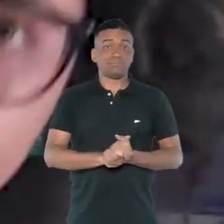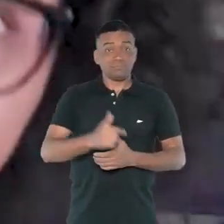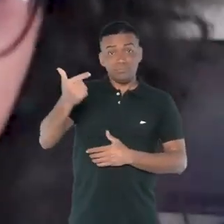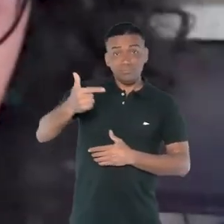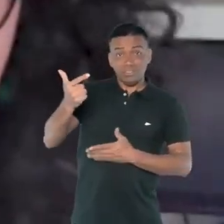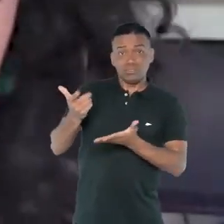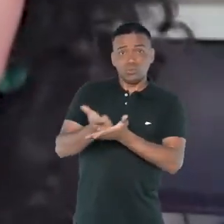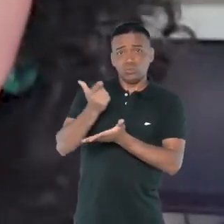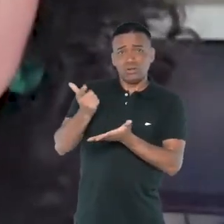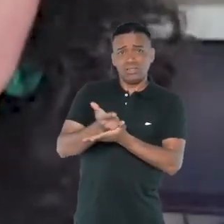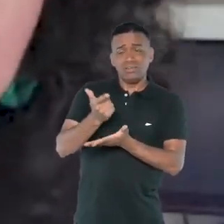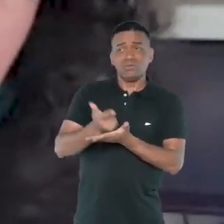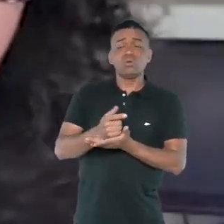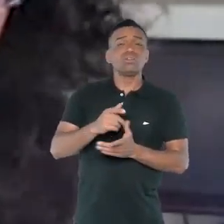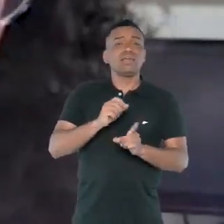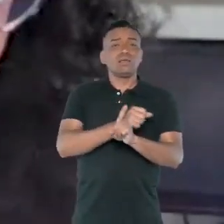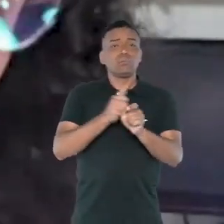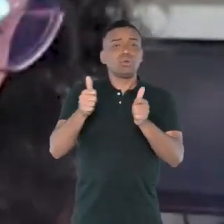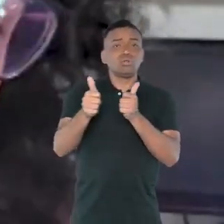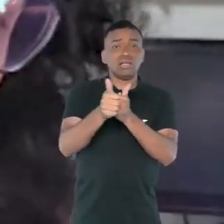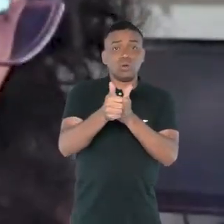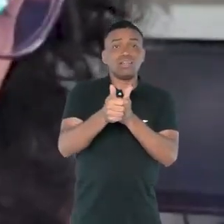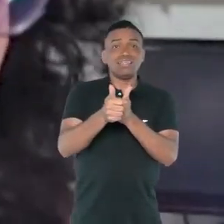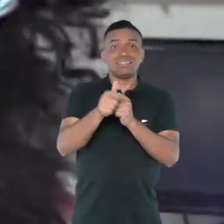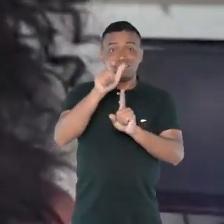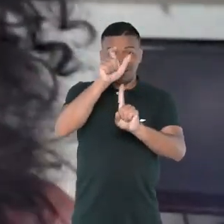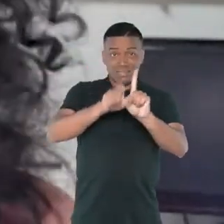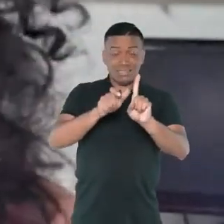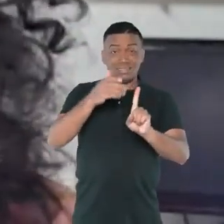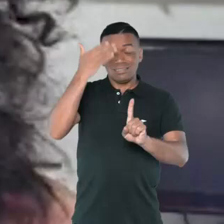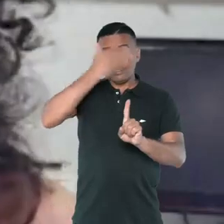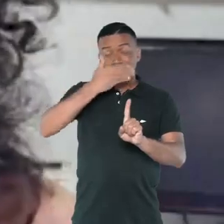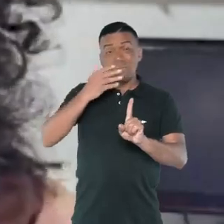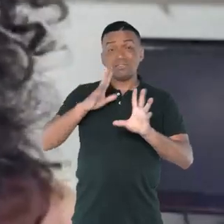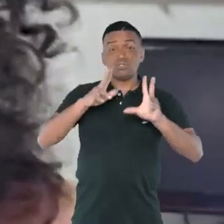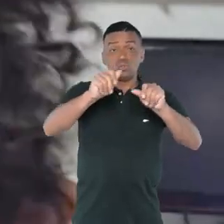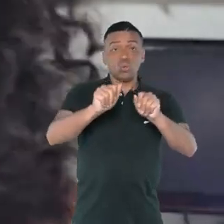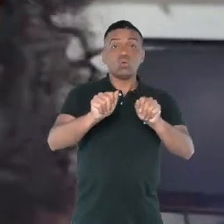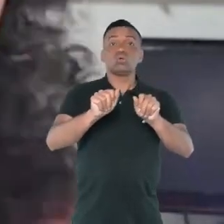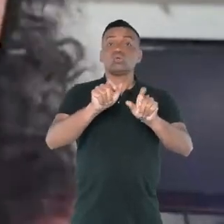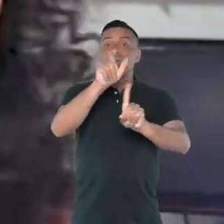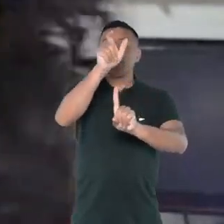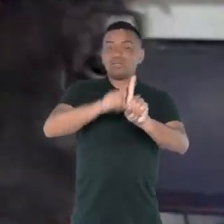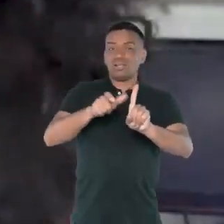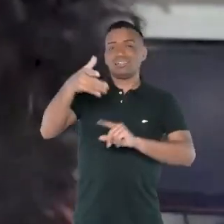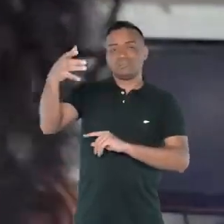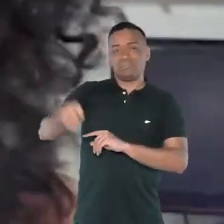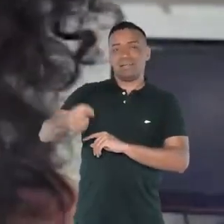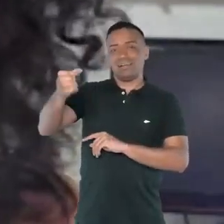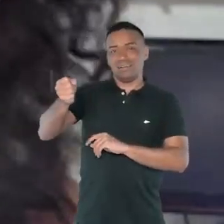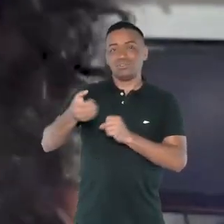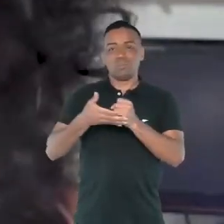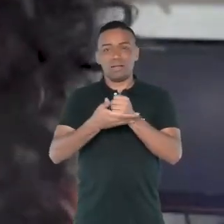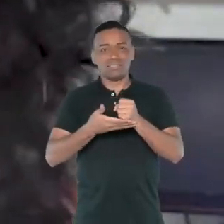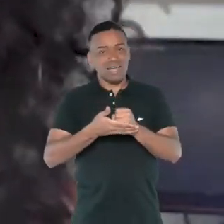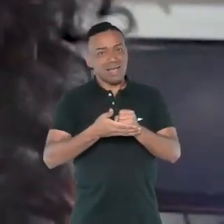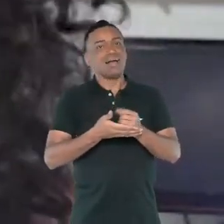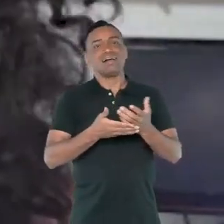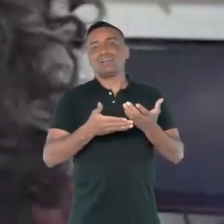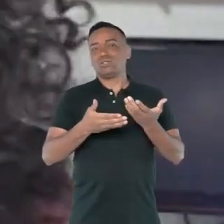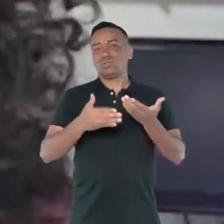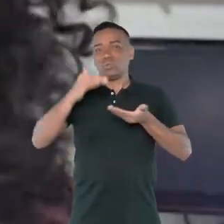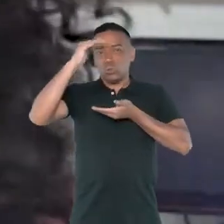que eu via. O meu segundo livro, De Olhos Fechados, ele tem uma protagonista cega, mas todos os personagens são